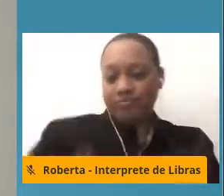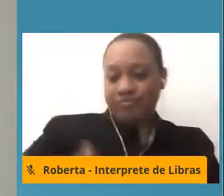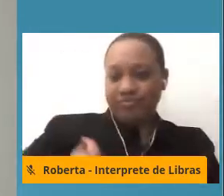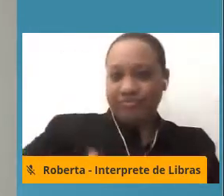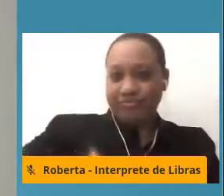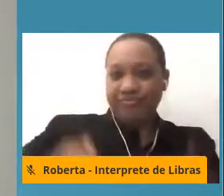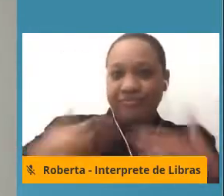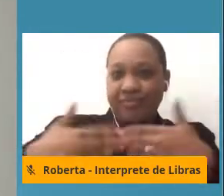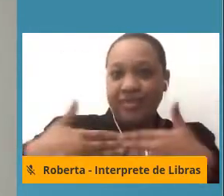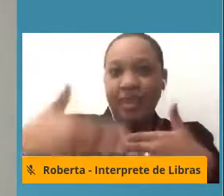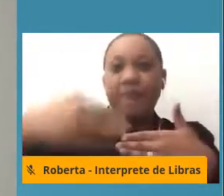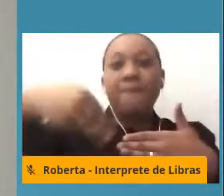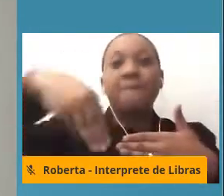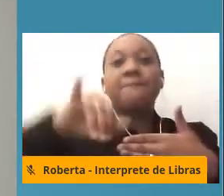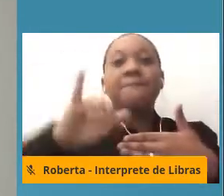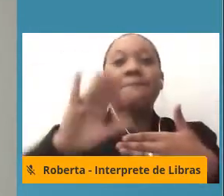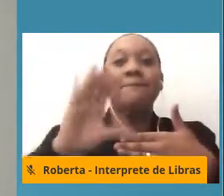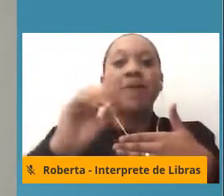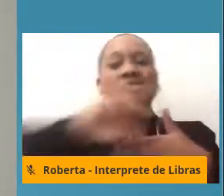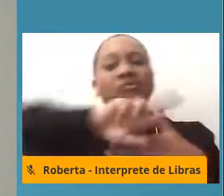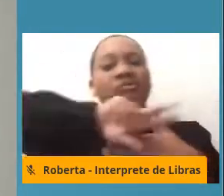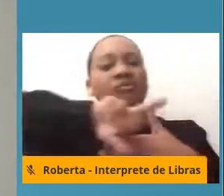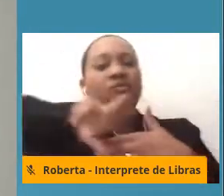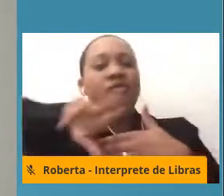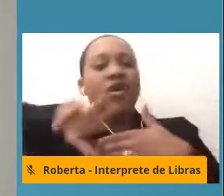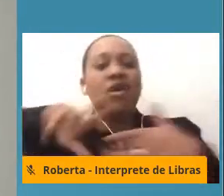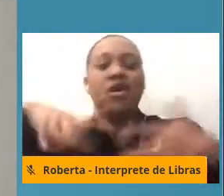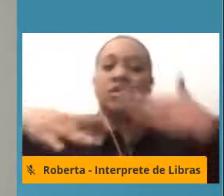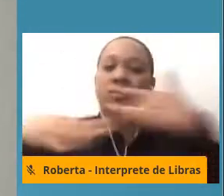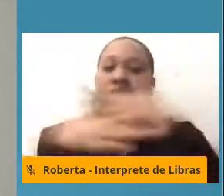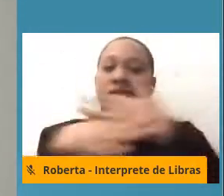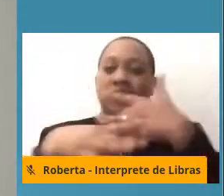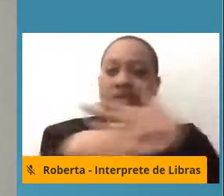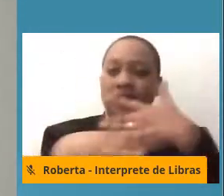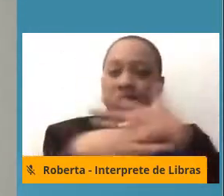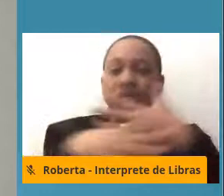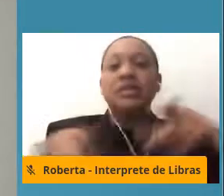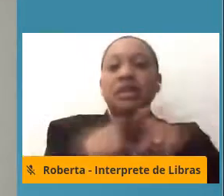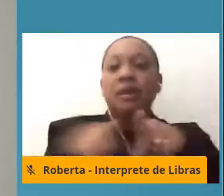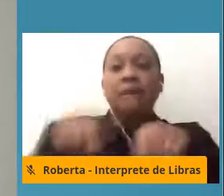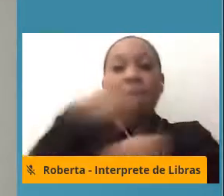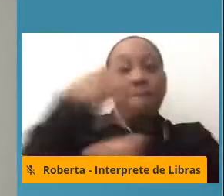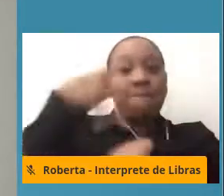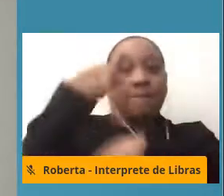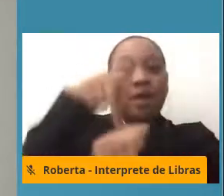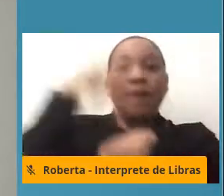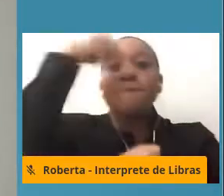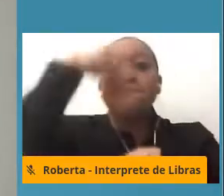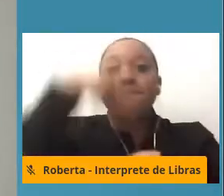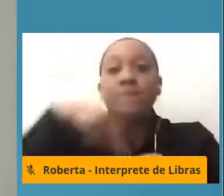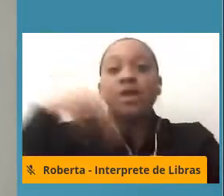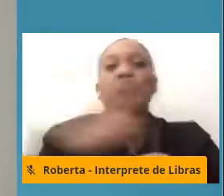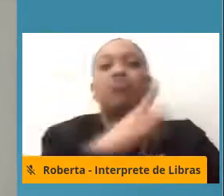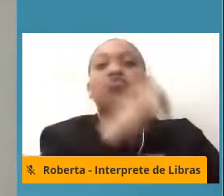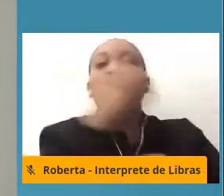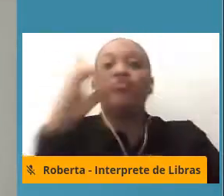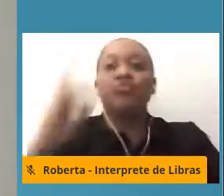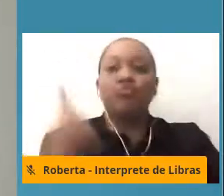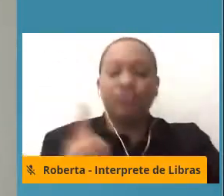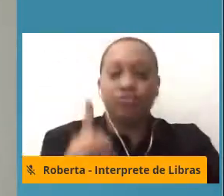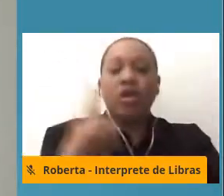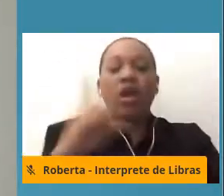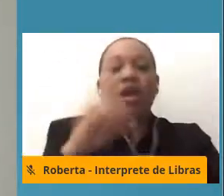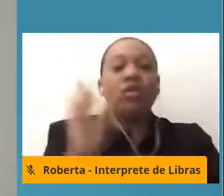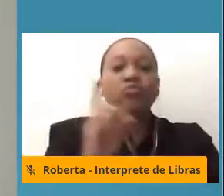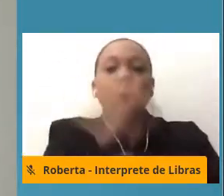evento que é realizado em várias cidades e em vários países ao mesmo tempo, nas mesmas datas, e ele estava inicialmente previsto para